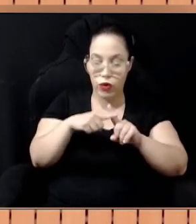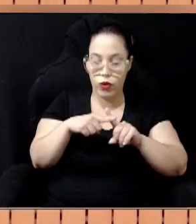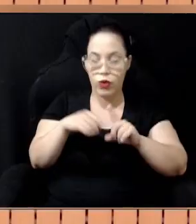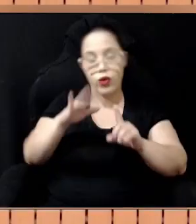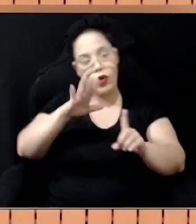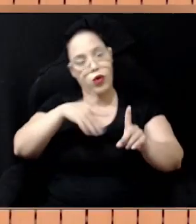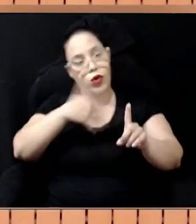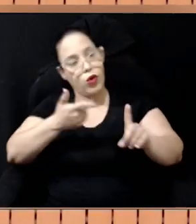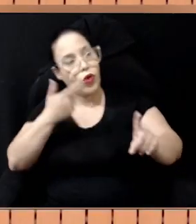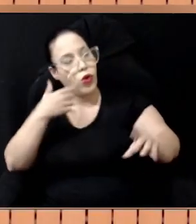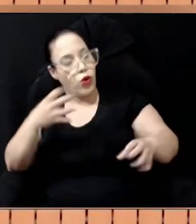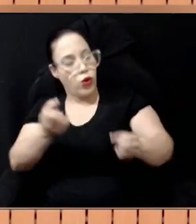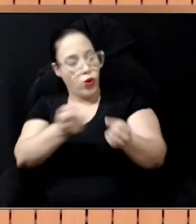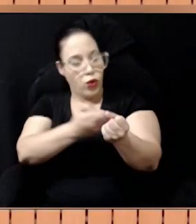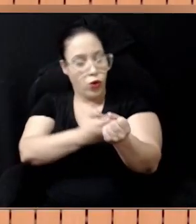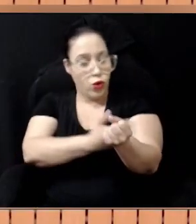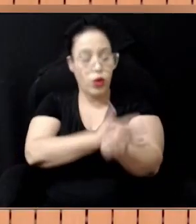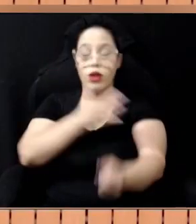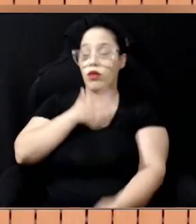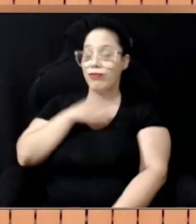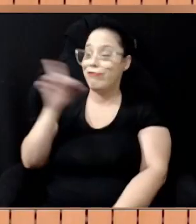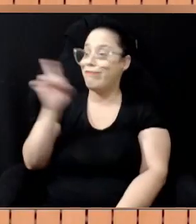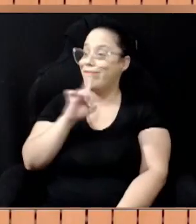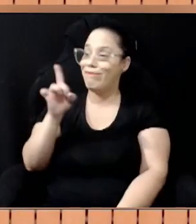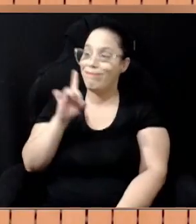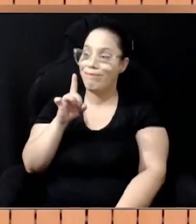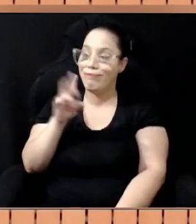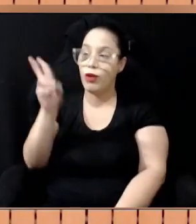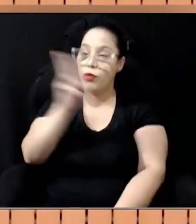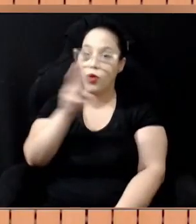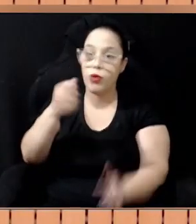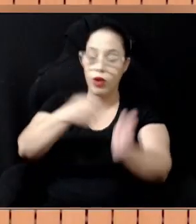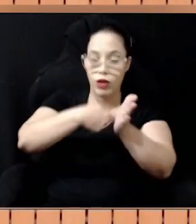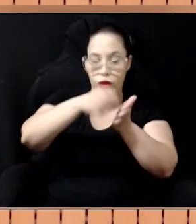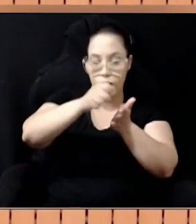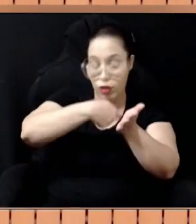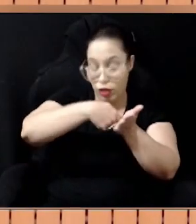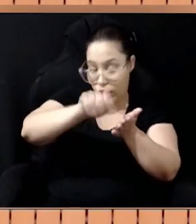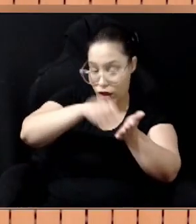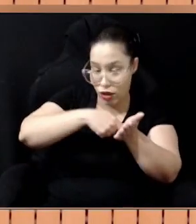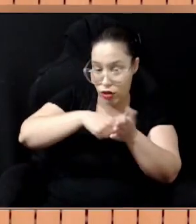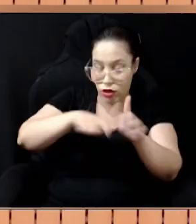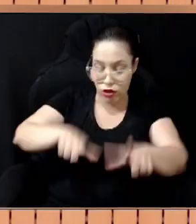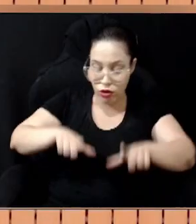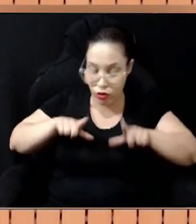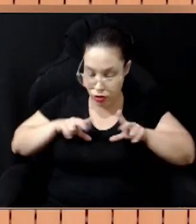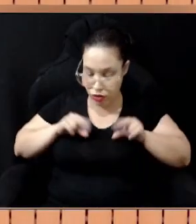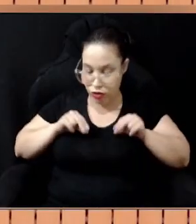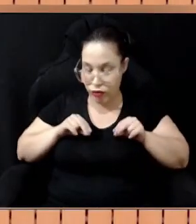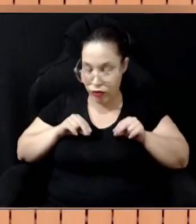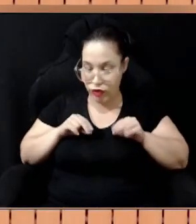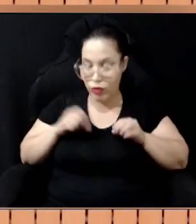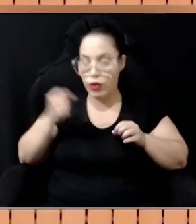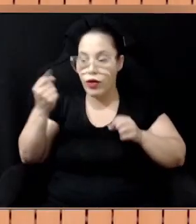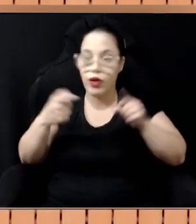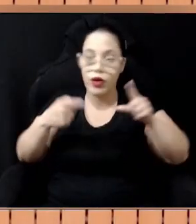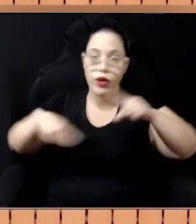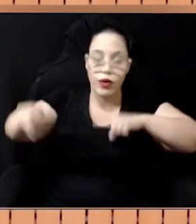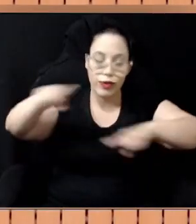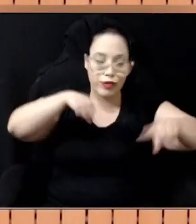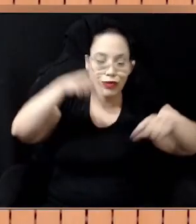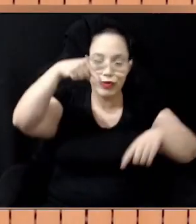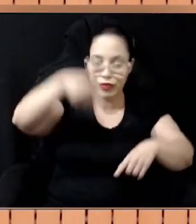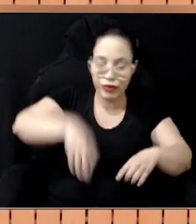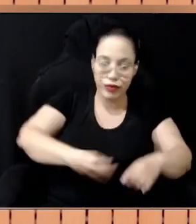homenagem e ver que ela não é só minha apesar de meu nome tá escrito no Diploma cada um de